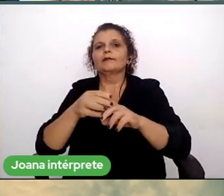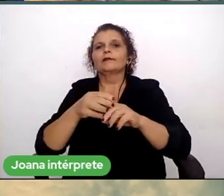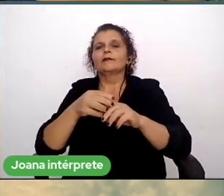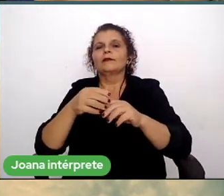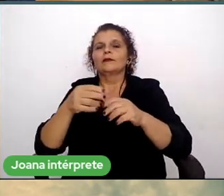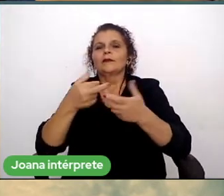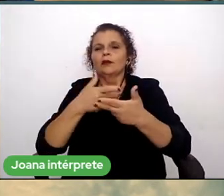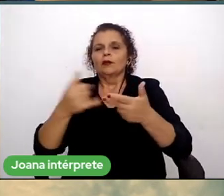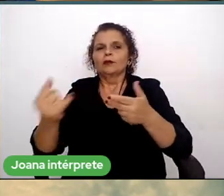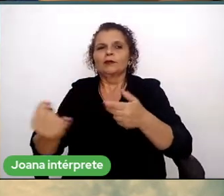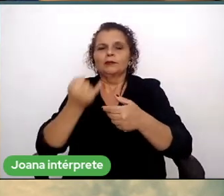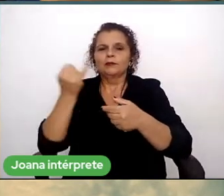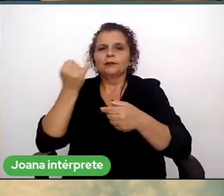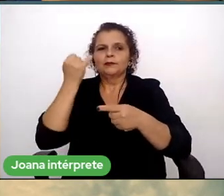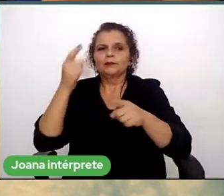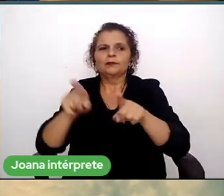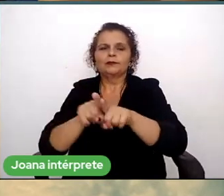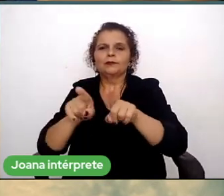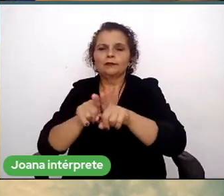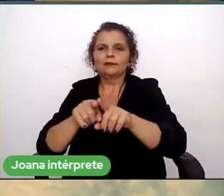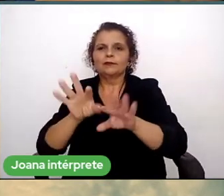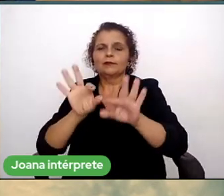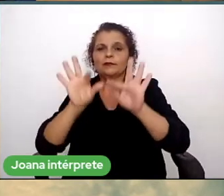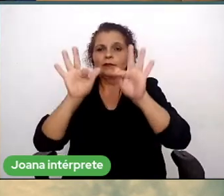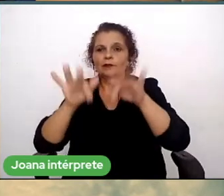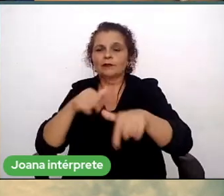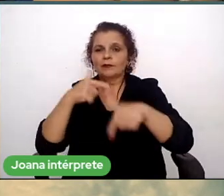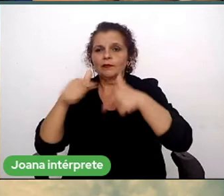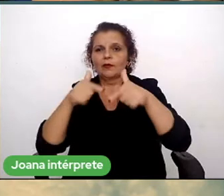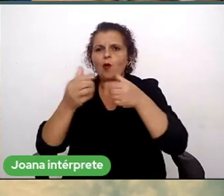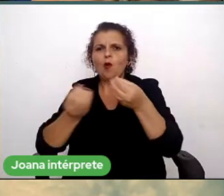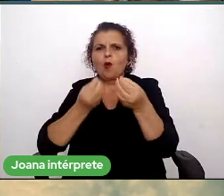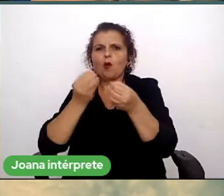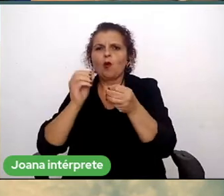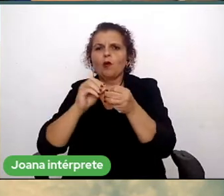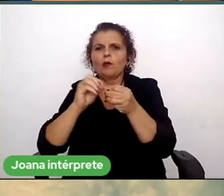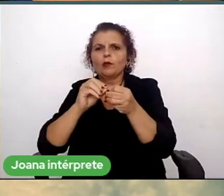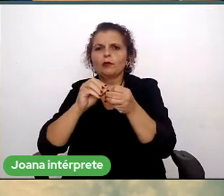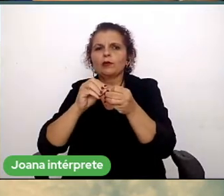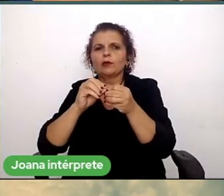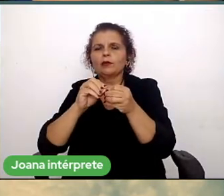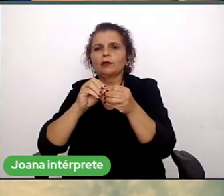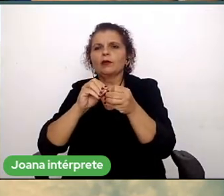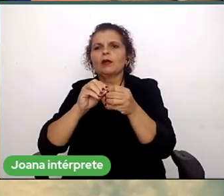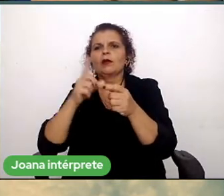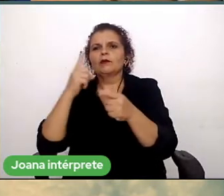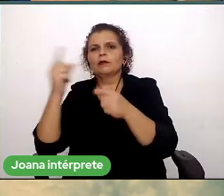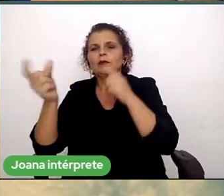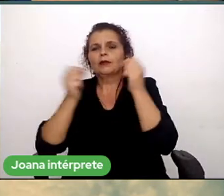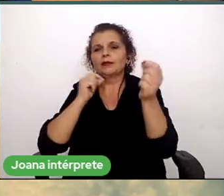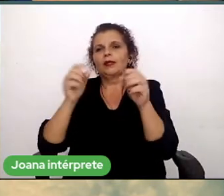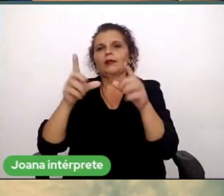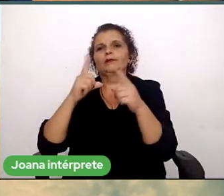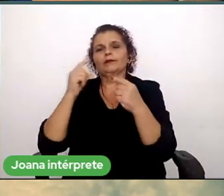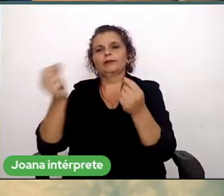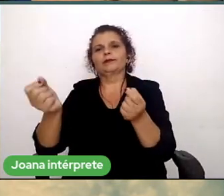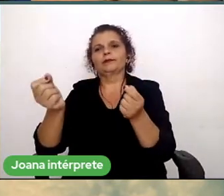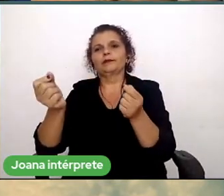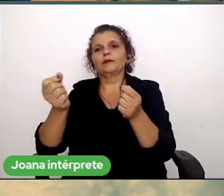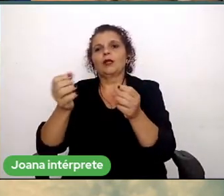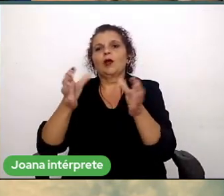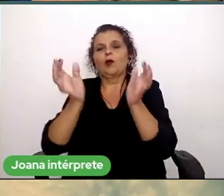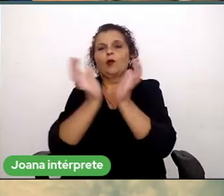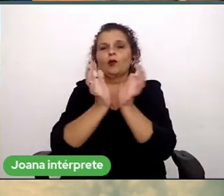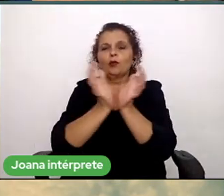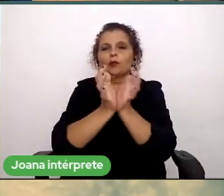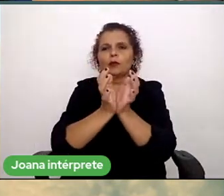importante quando a gente é um trabalho é como que a gente faz o fechamento EA saída das pessoas então a gente teve um grupo